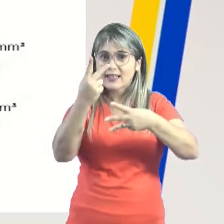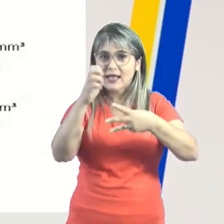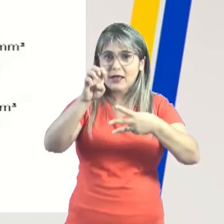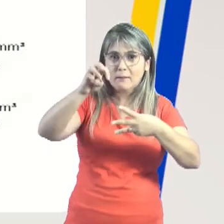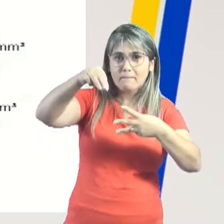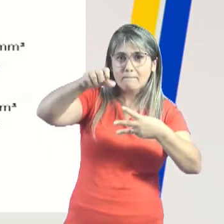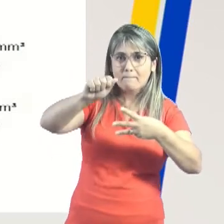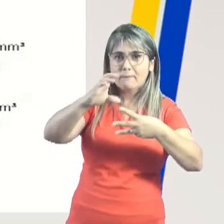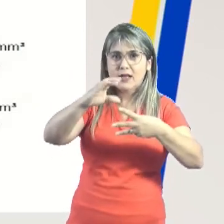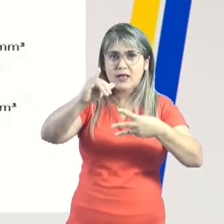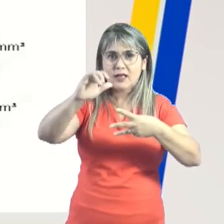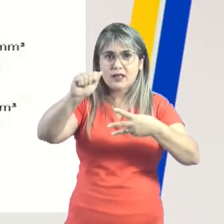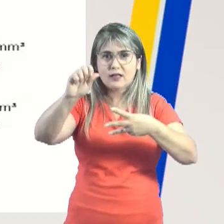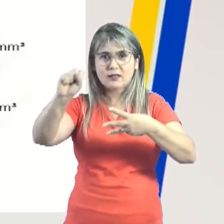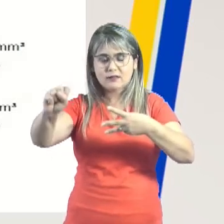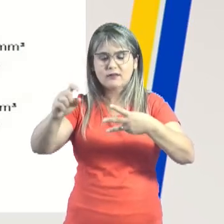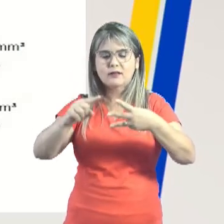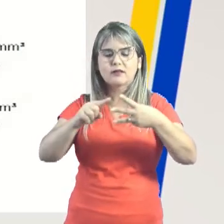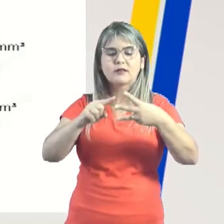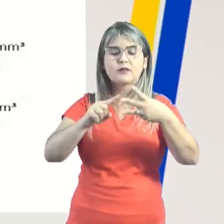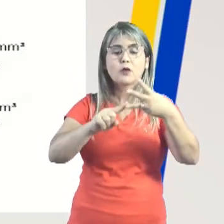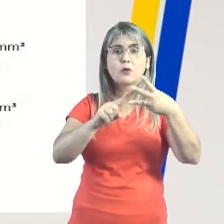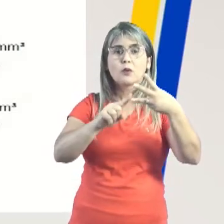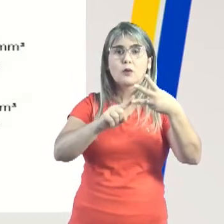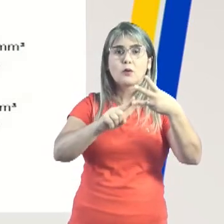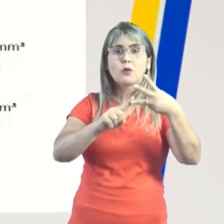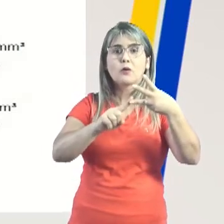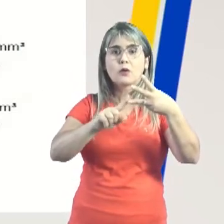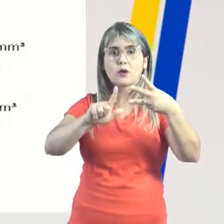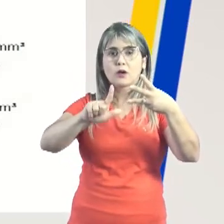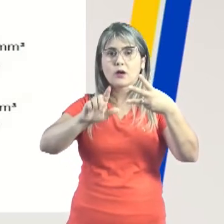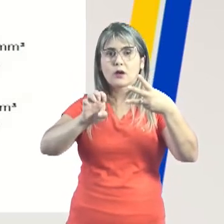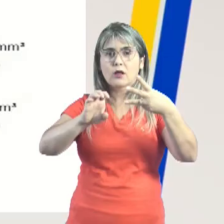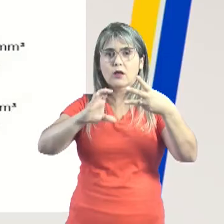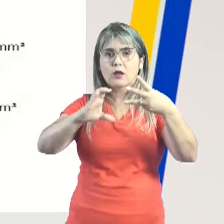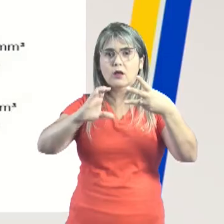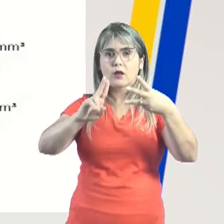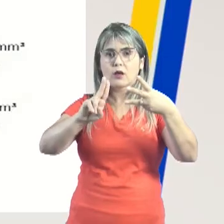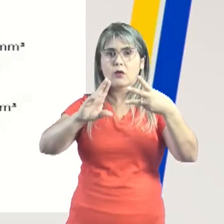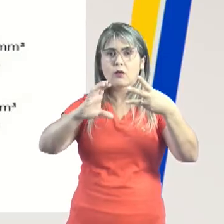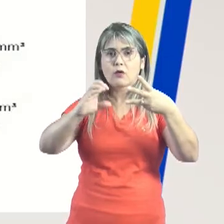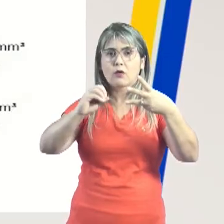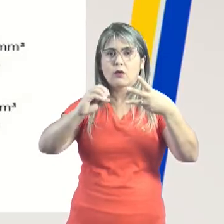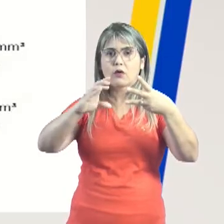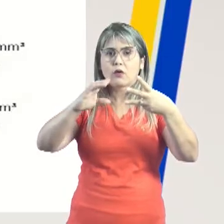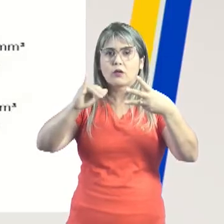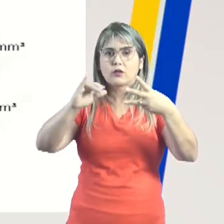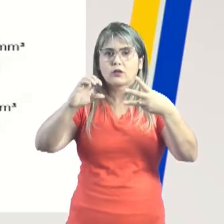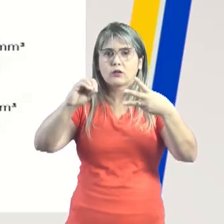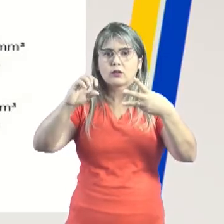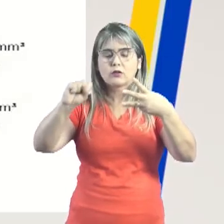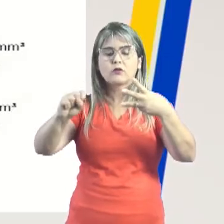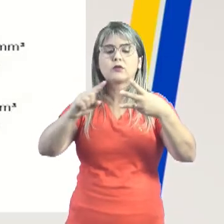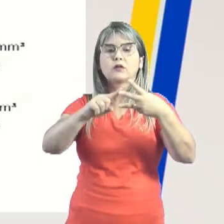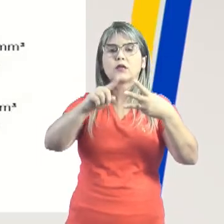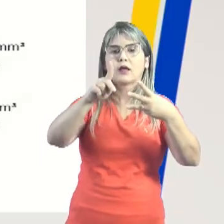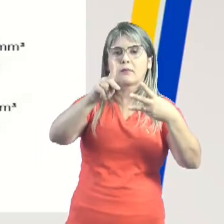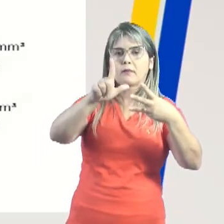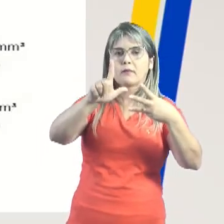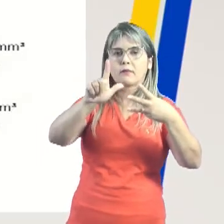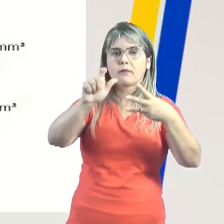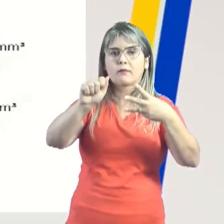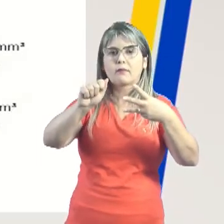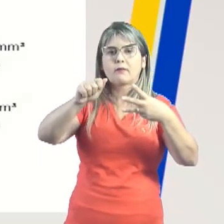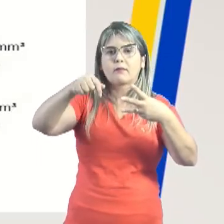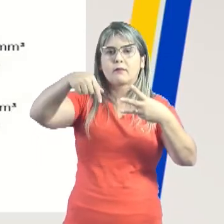células de defesa, e também as células responsáveis pela coagulação, que no caso são as plaquetas. Aqui,